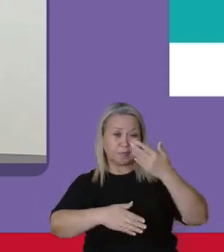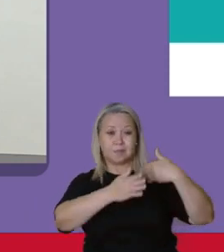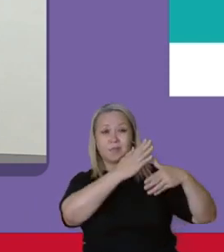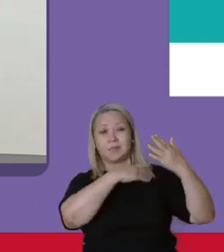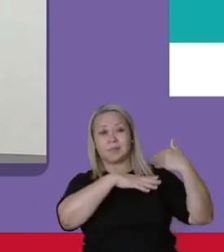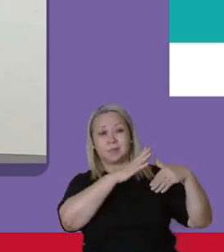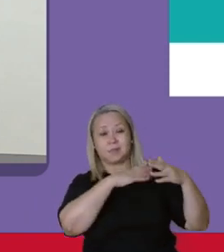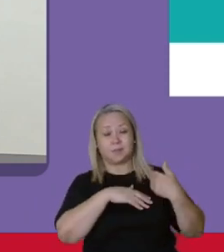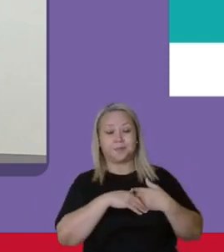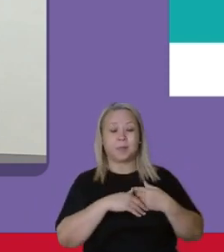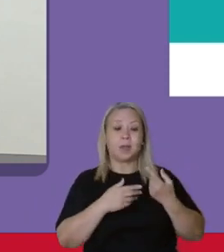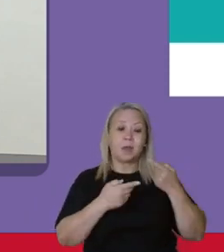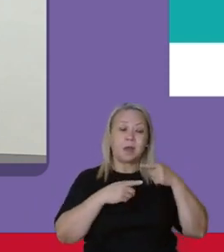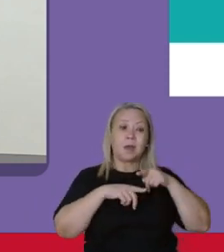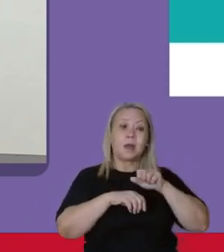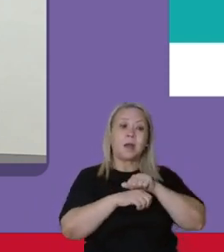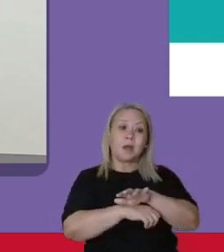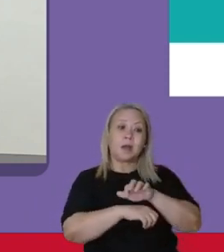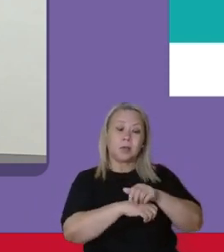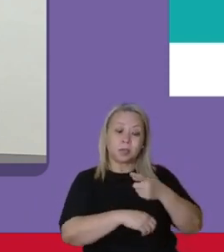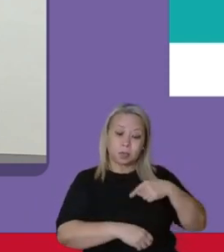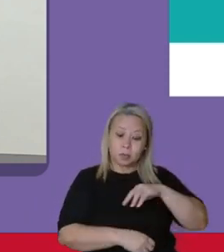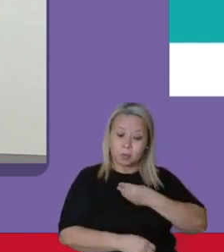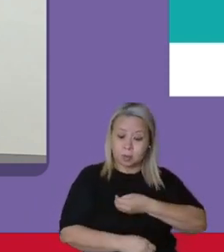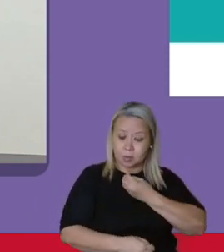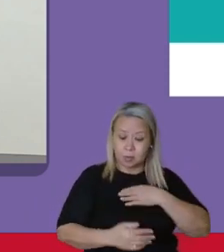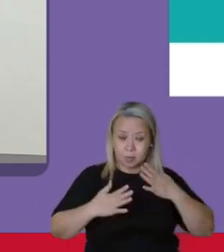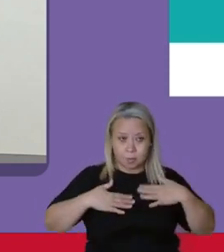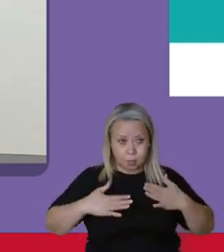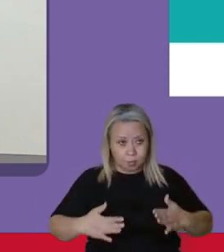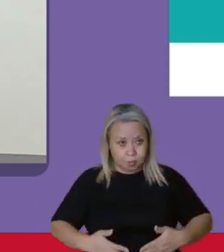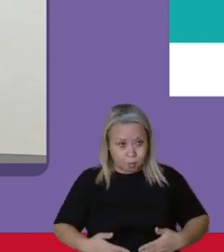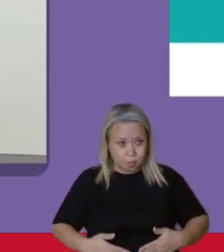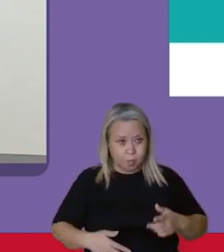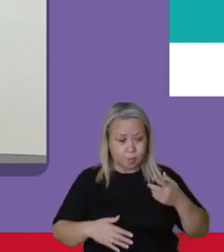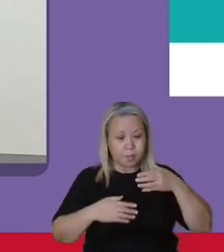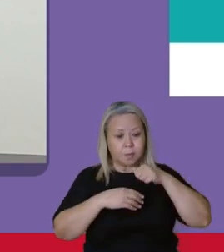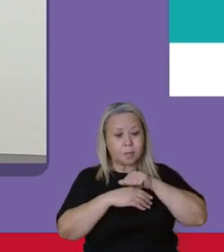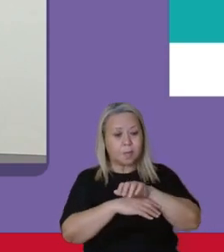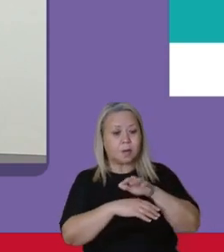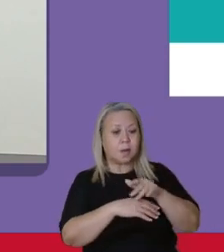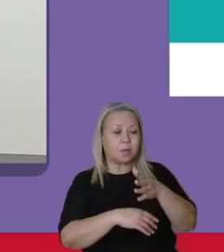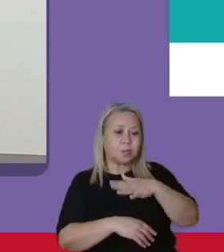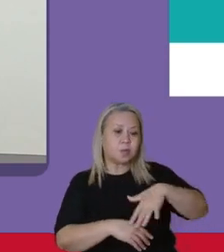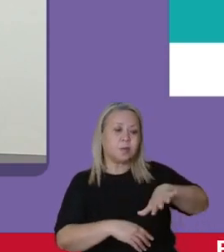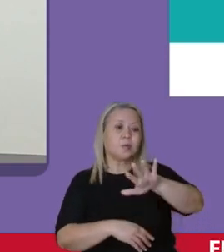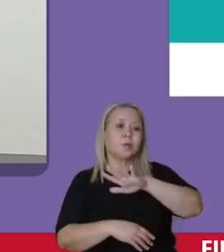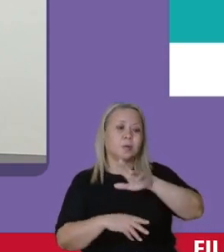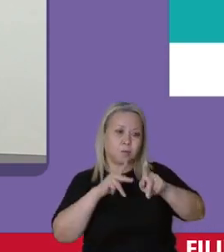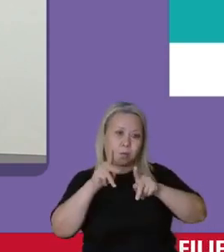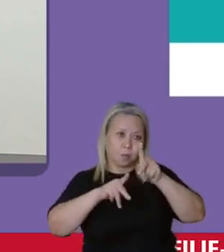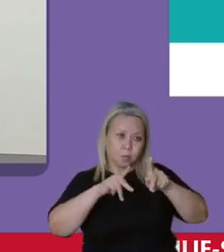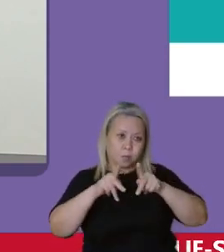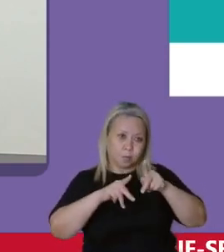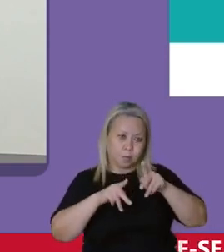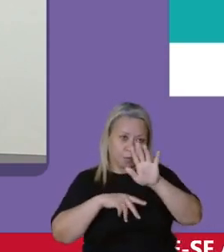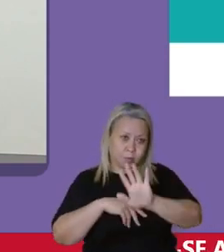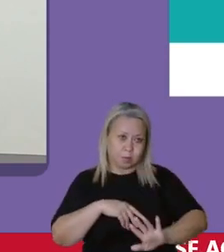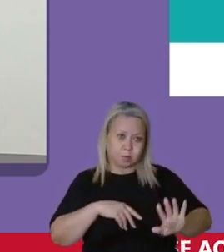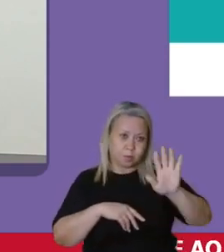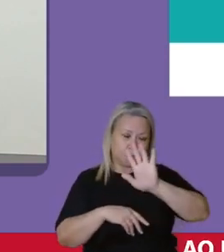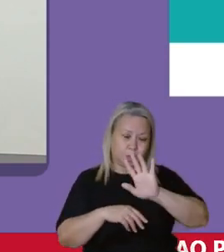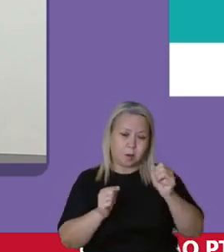retrocessos atingem diretamente nossas vidas, nossos corpos, né? Atinge a população de uma forma geral e